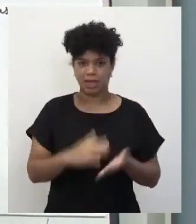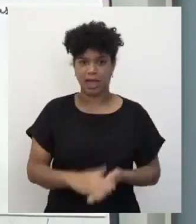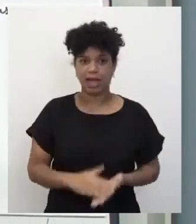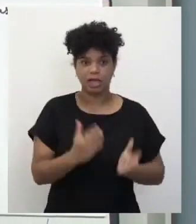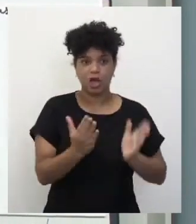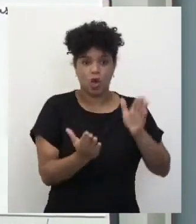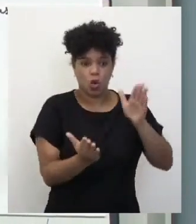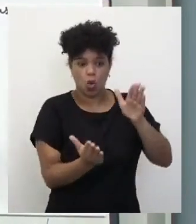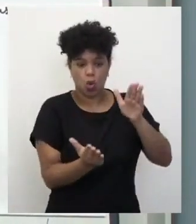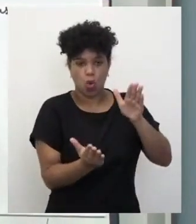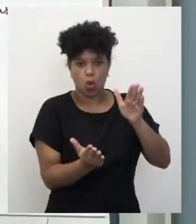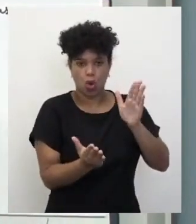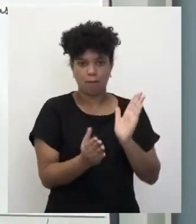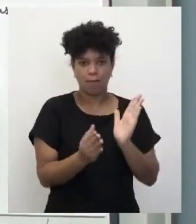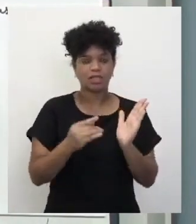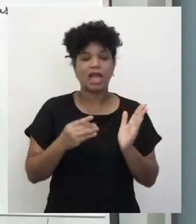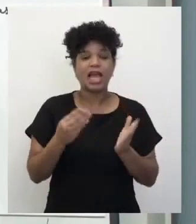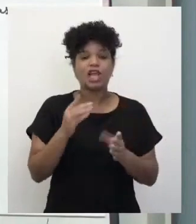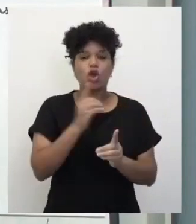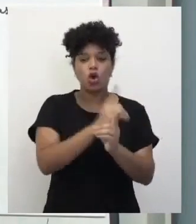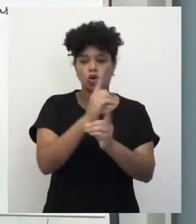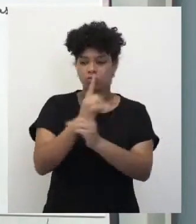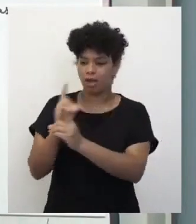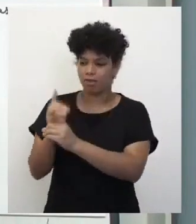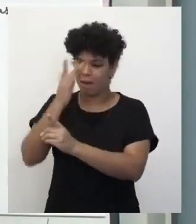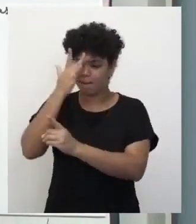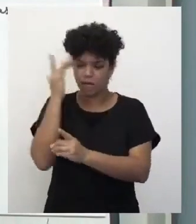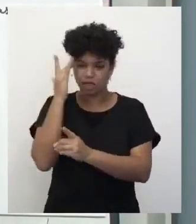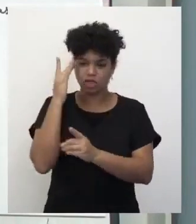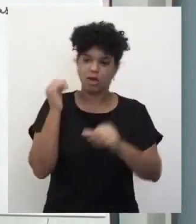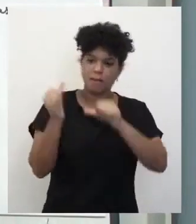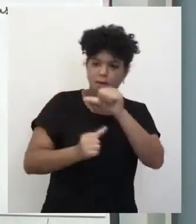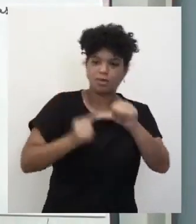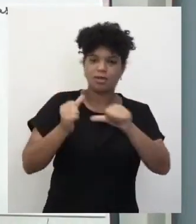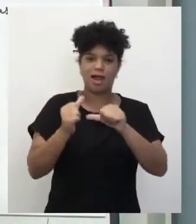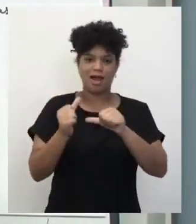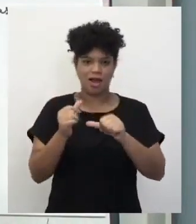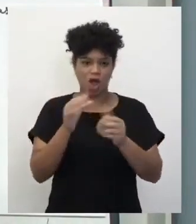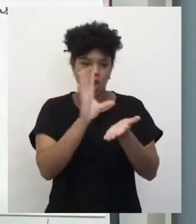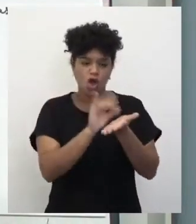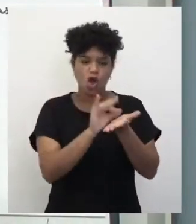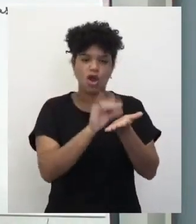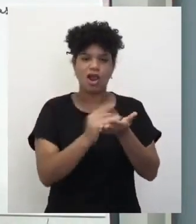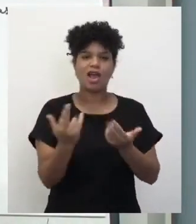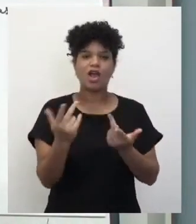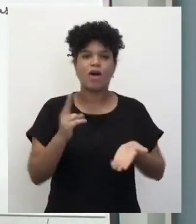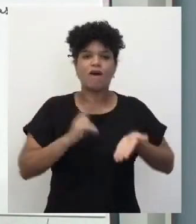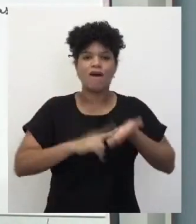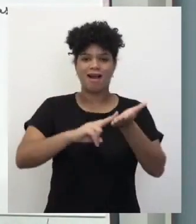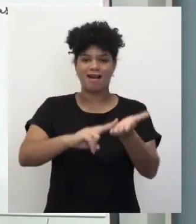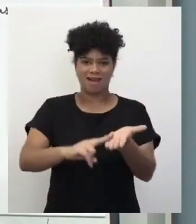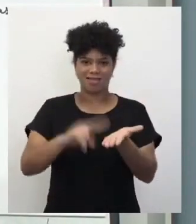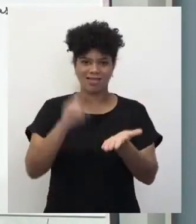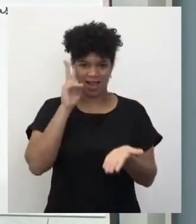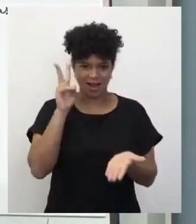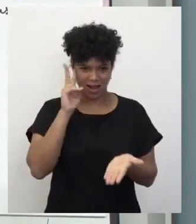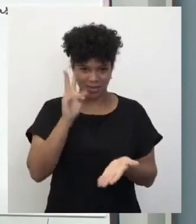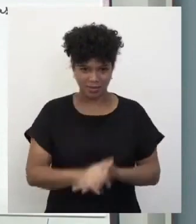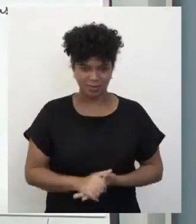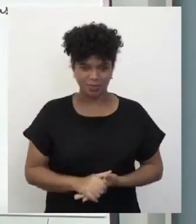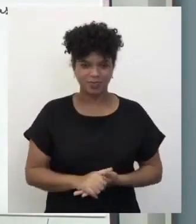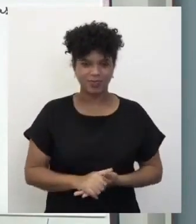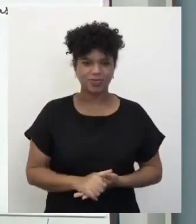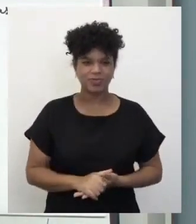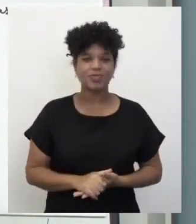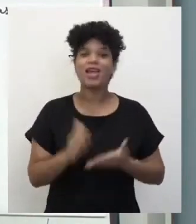pastas enormes, fazem encontros entre eles para trocar selos, né? Como a gente fazia com papel de carta, né? As meninas da minha